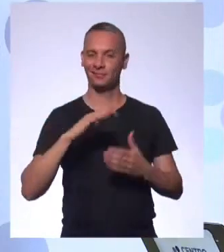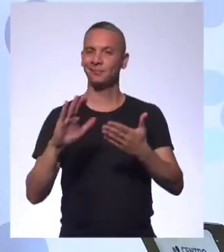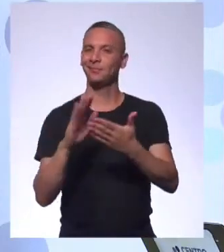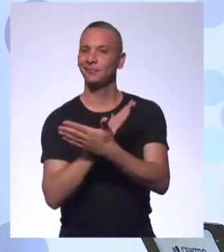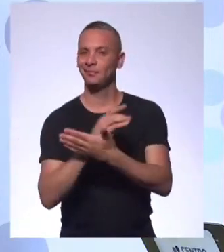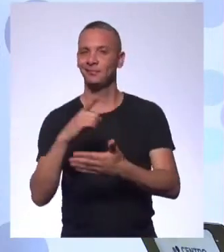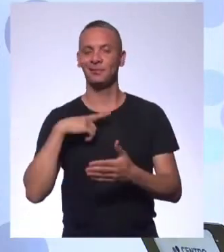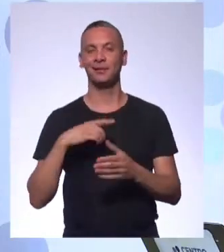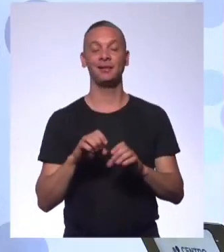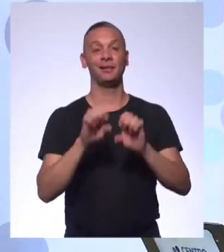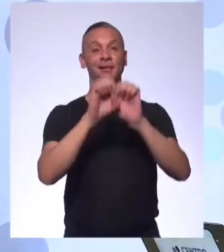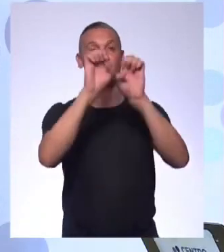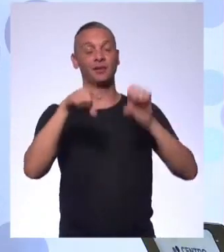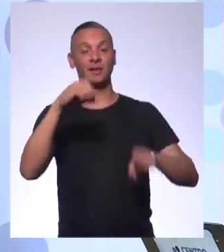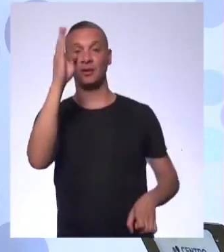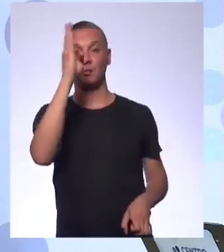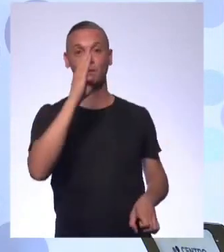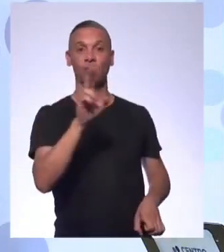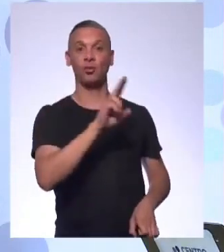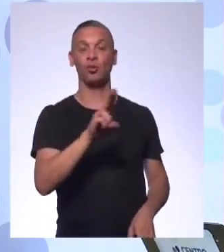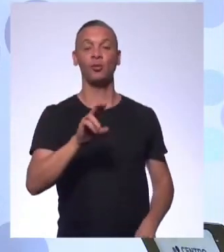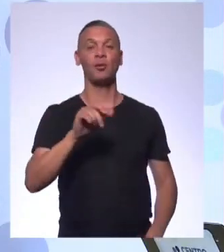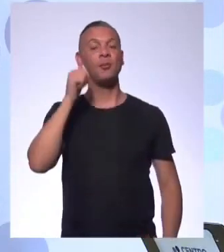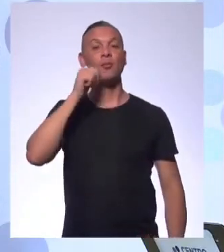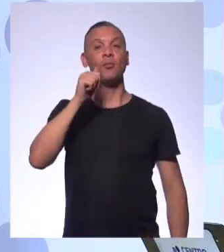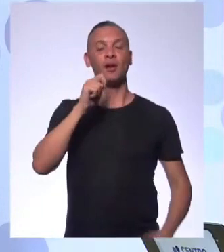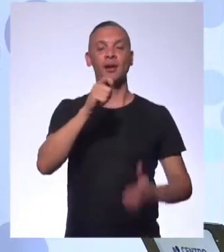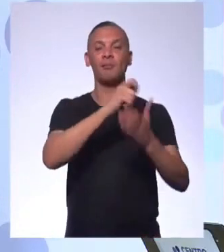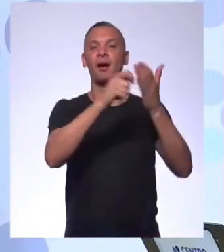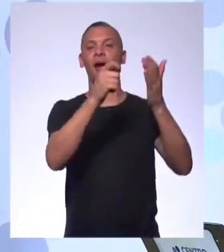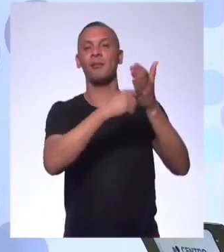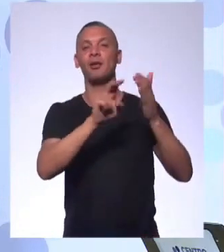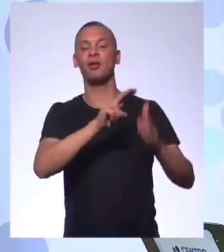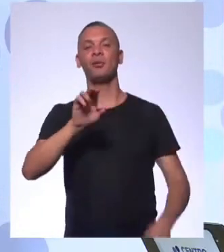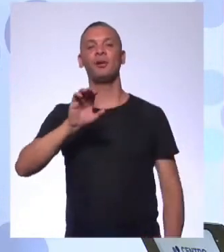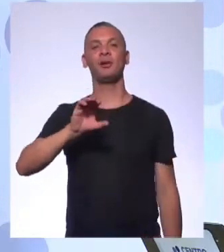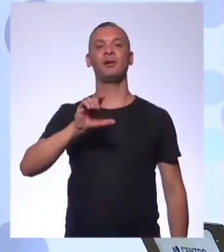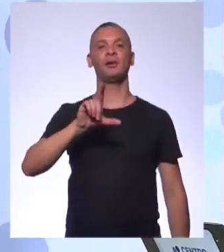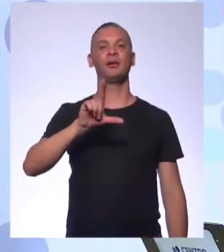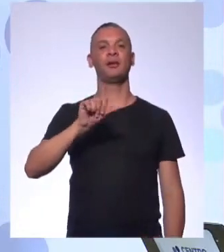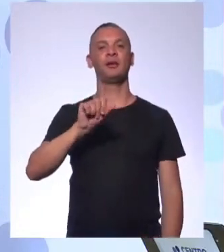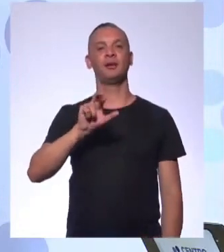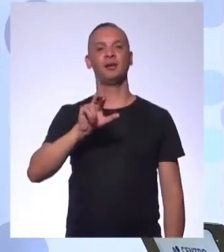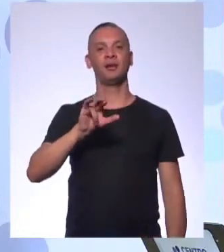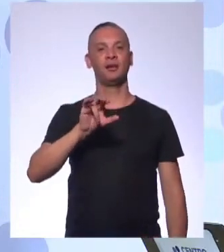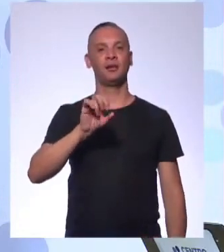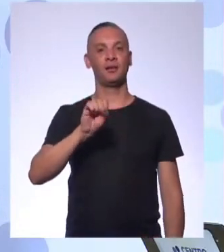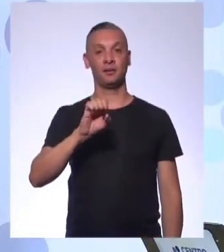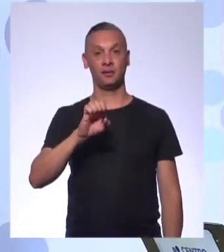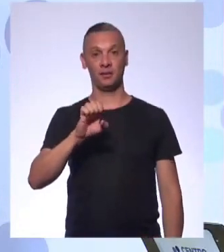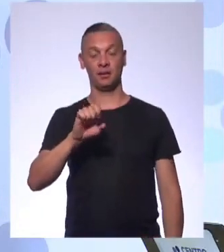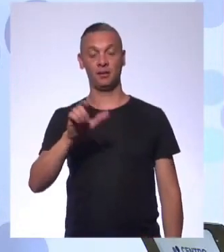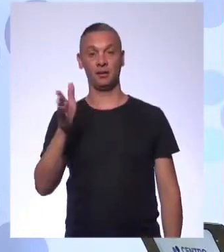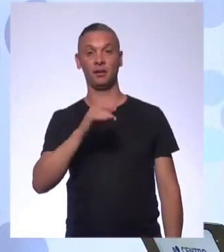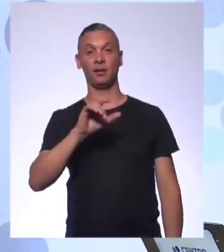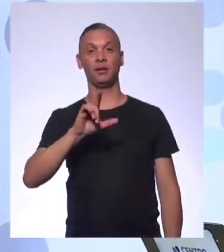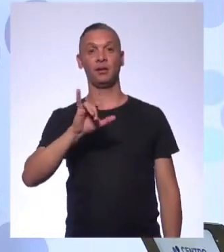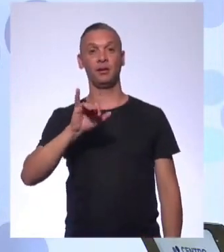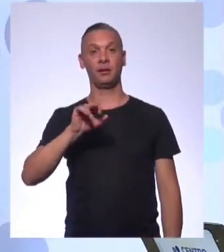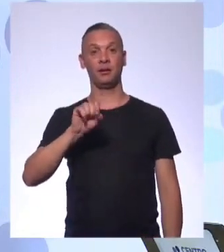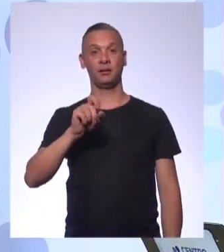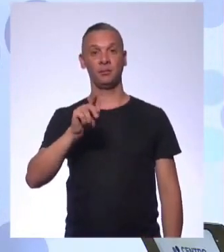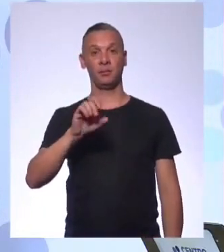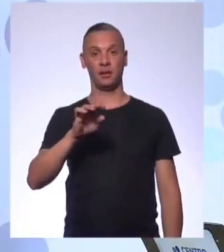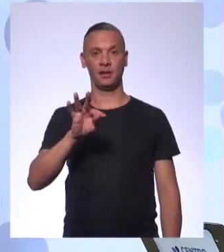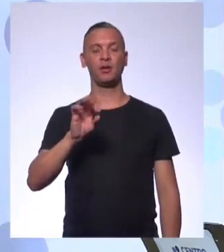escritora maravilhosa no Brasil chamada Clarice Lispector, né? Ou Virginia Woolf na Inglaterra. São escritoras que elas compõem